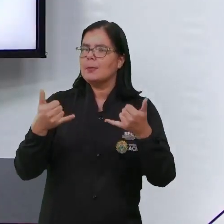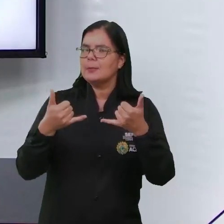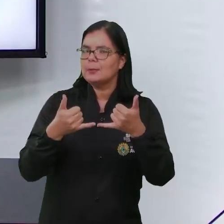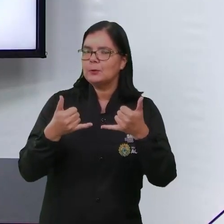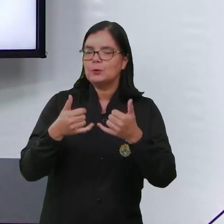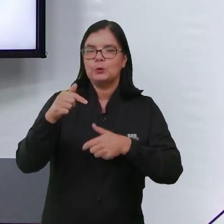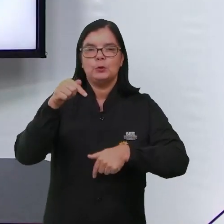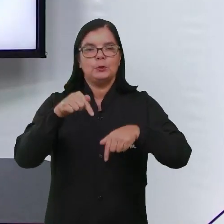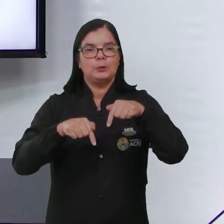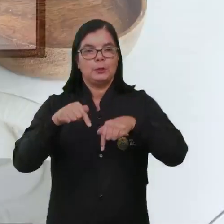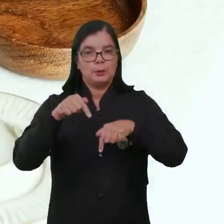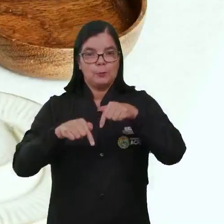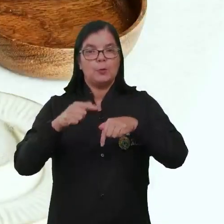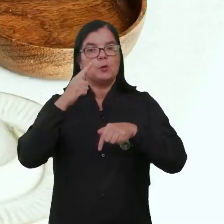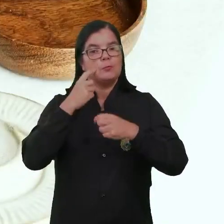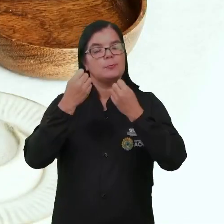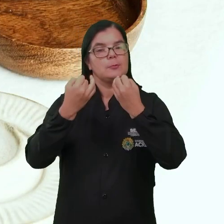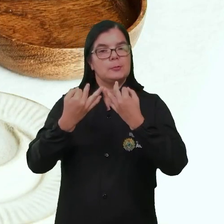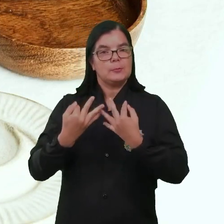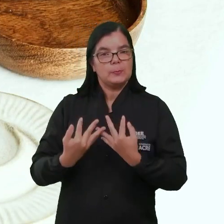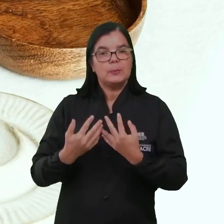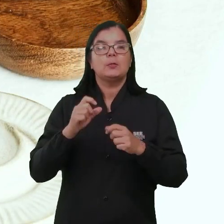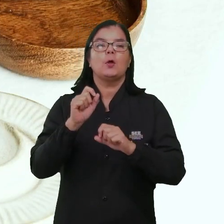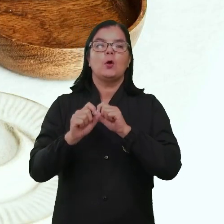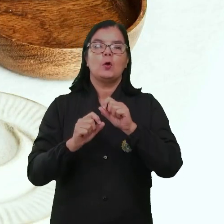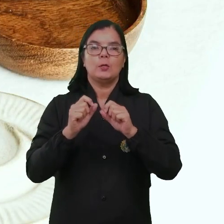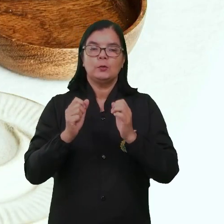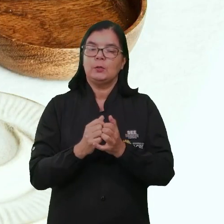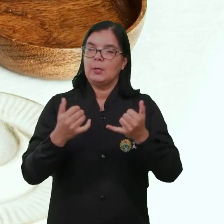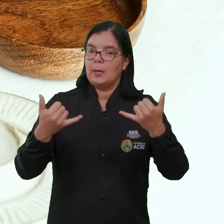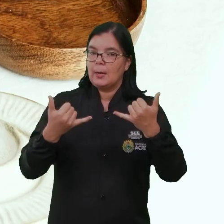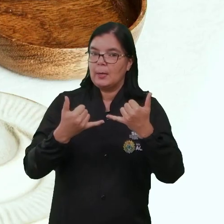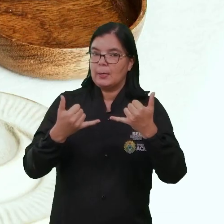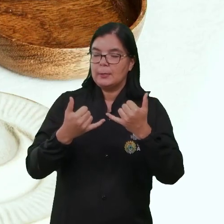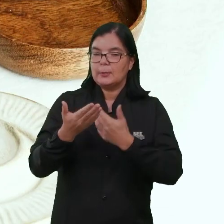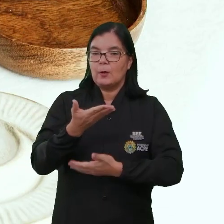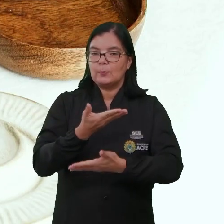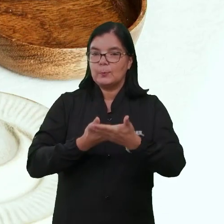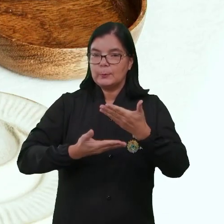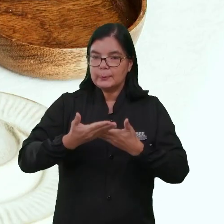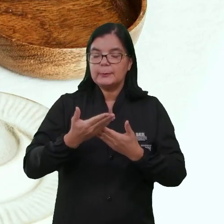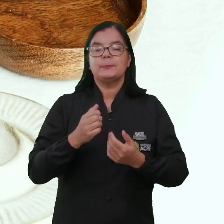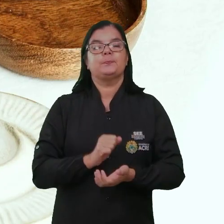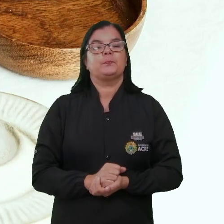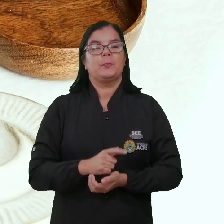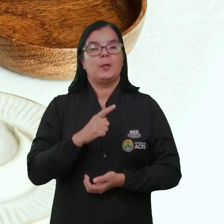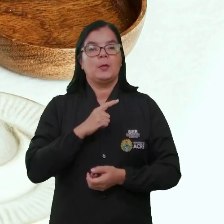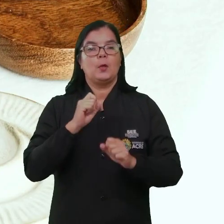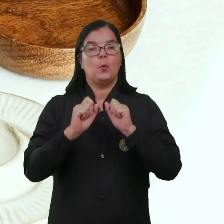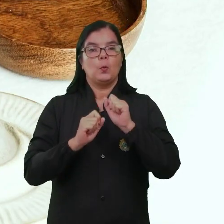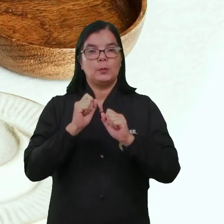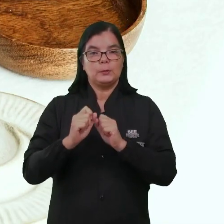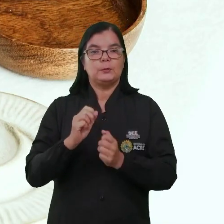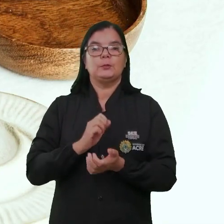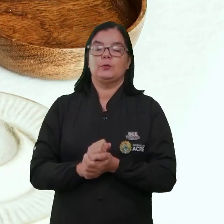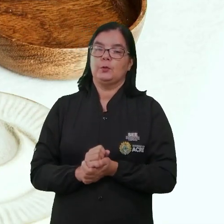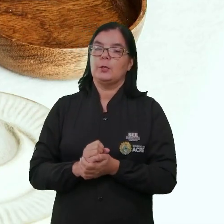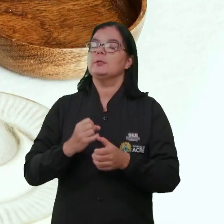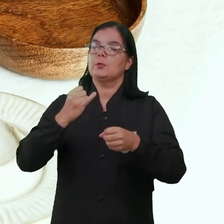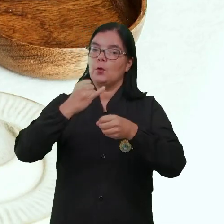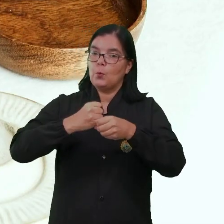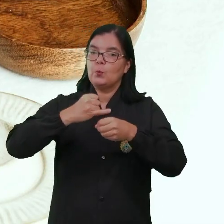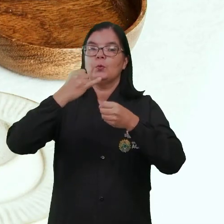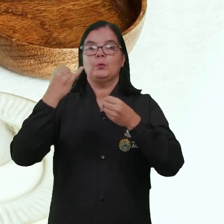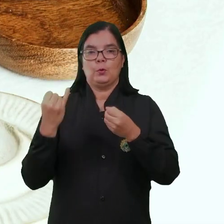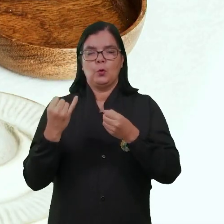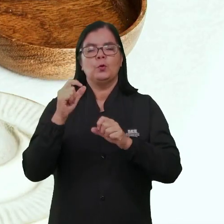as ligações, né, que a gente estava falando, né, que são as ligações relacionadas às cerâmicas, que pode ser a ligação iônica,